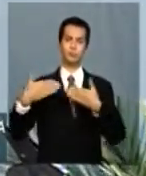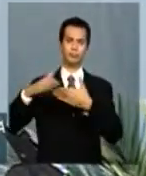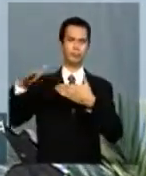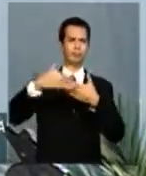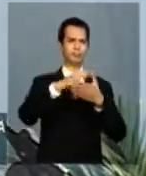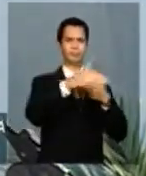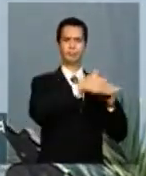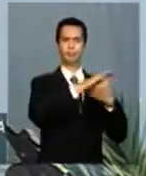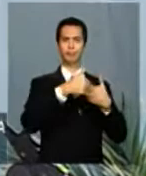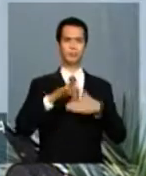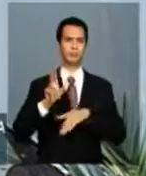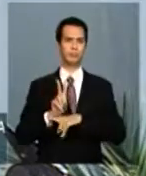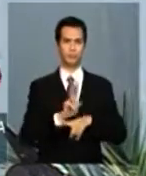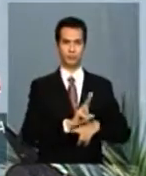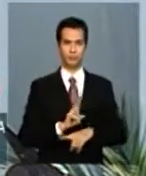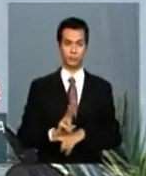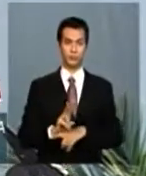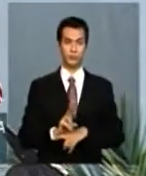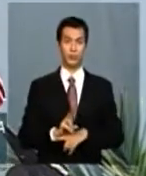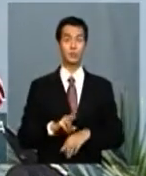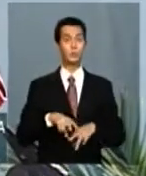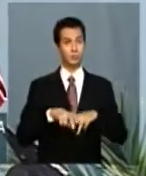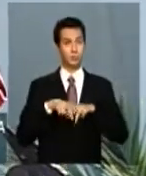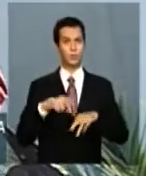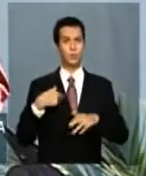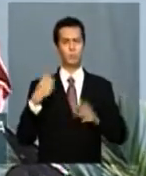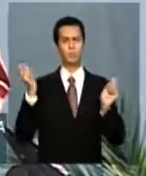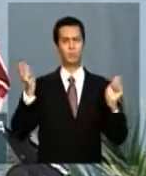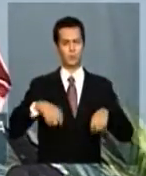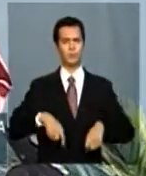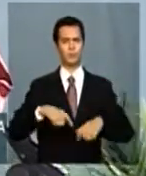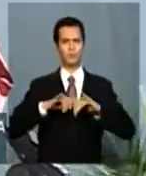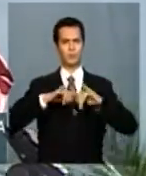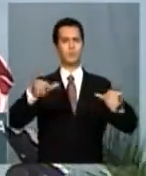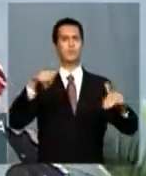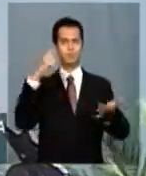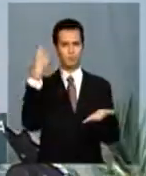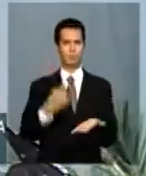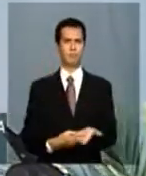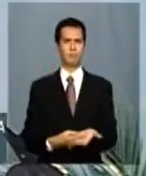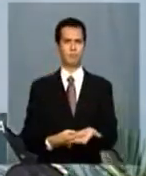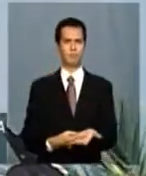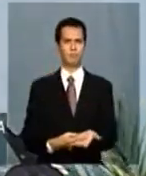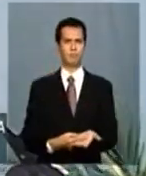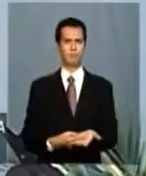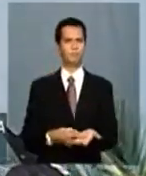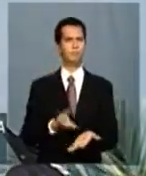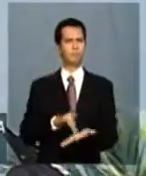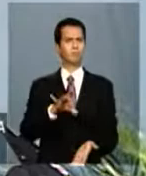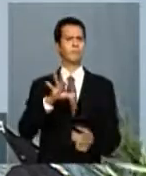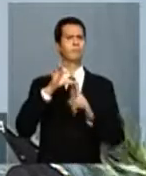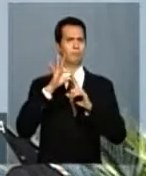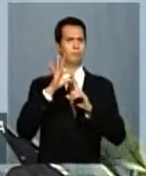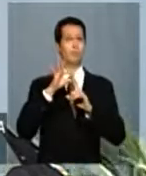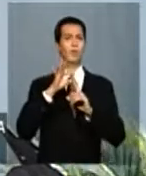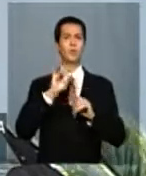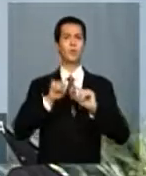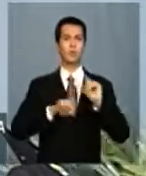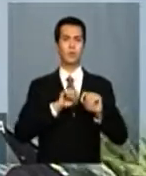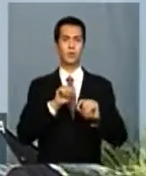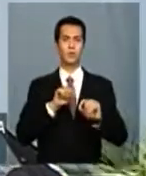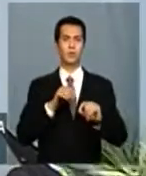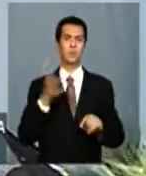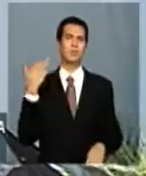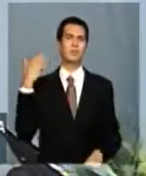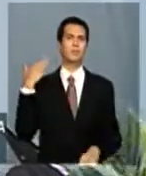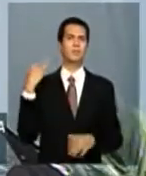de fora. Por isso, eu posso garantir a você. Nós, me perguntaram outro dia se a gente estava preparado